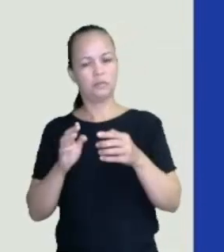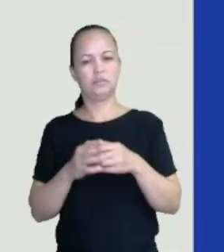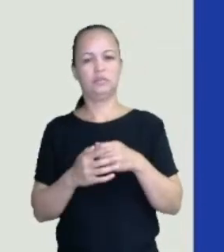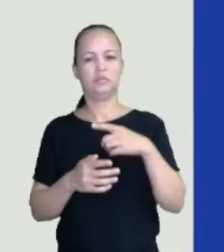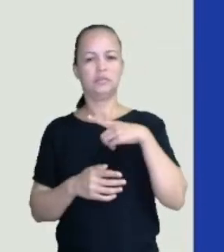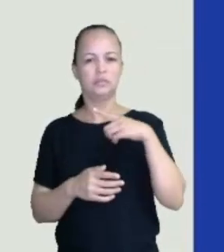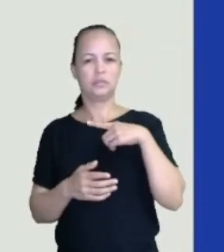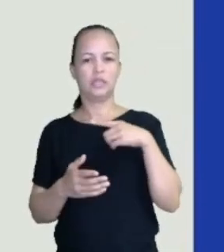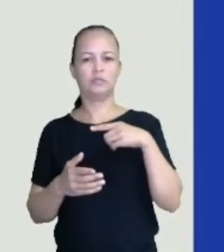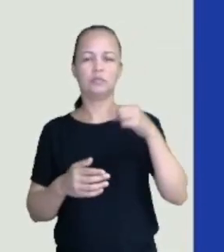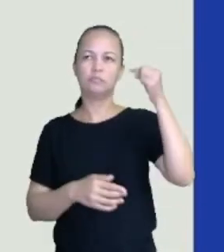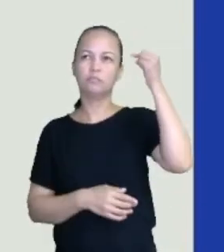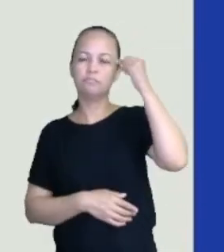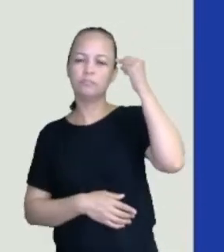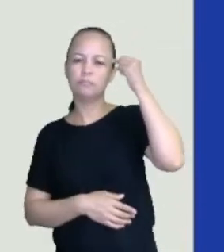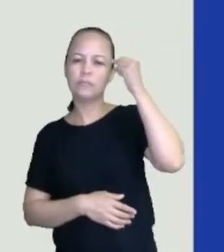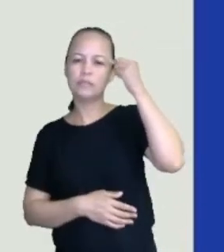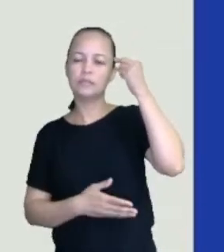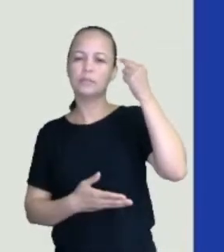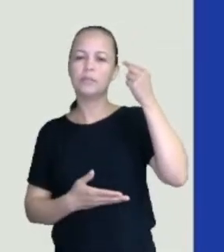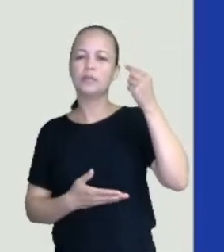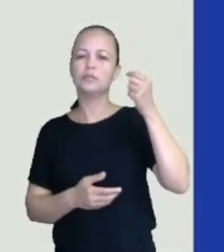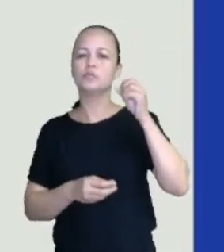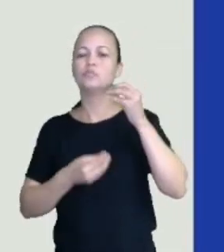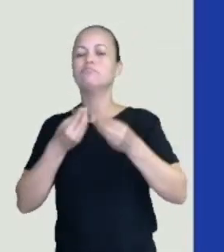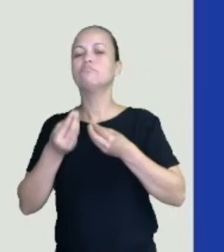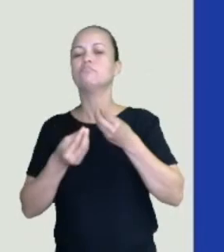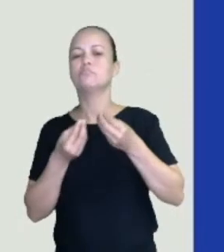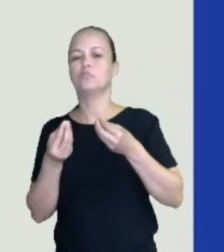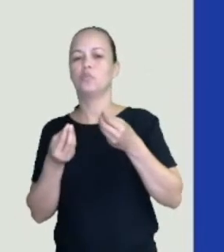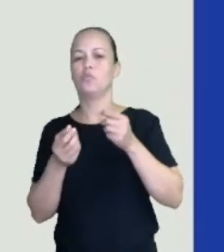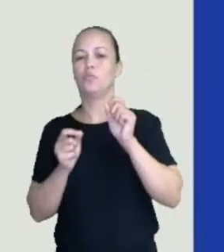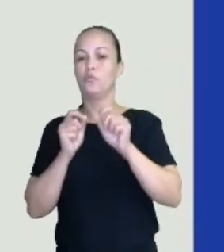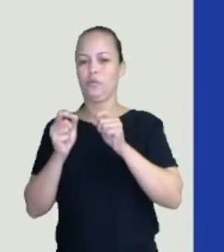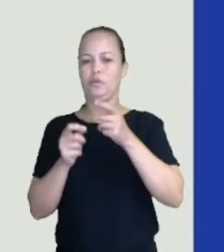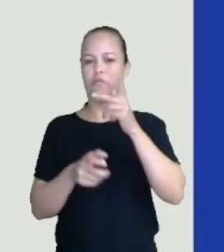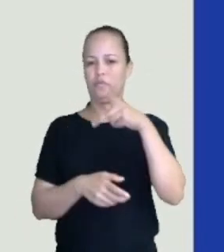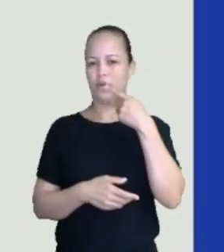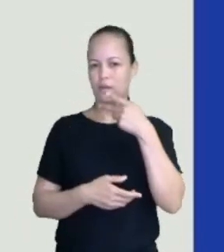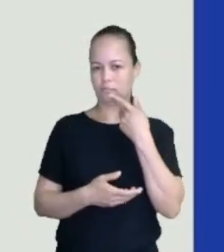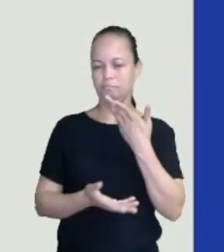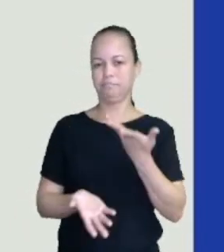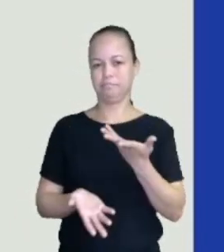deve ter sempre o pensamento sobre o que nós vamos falar.